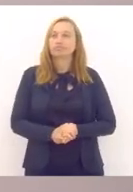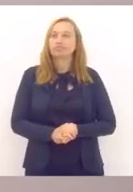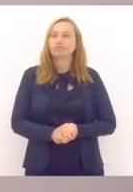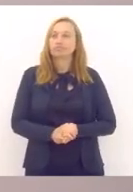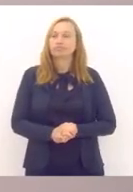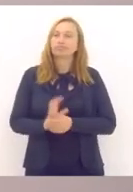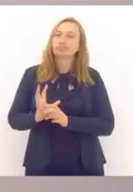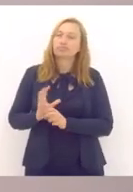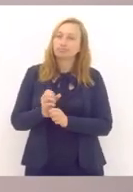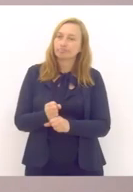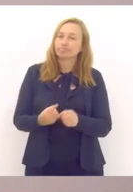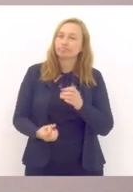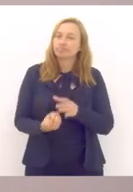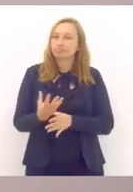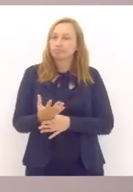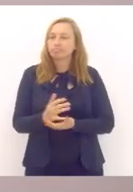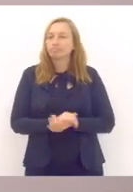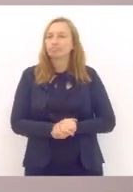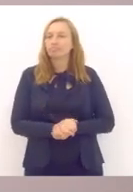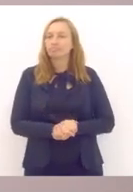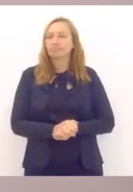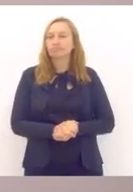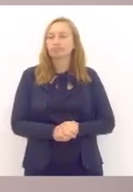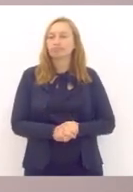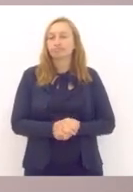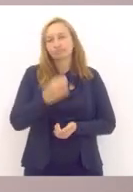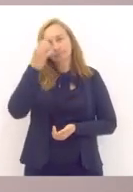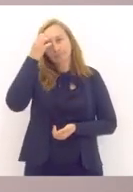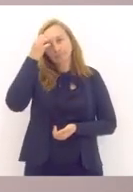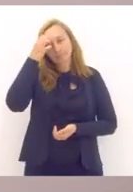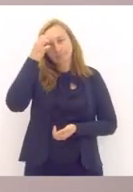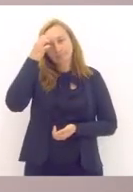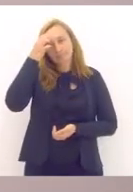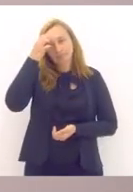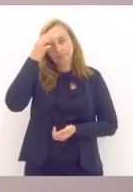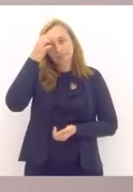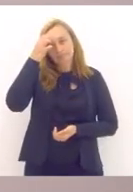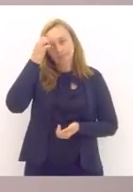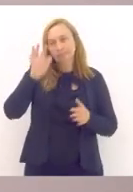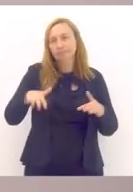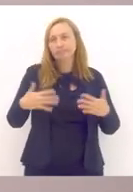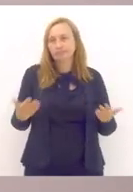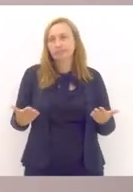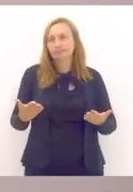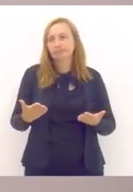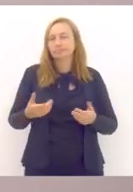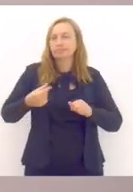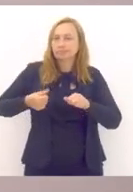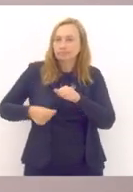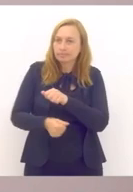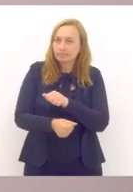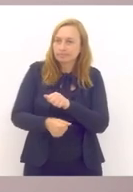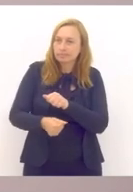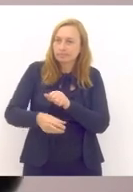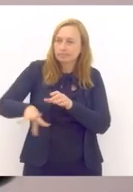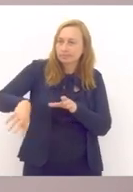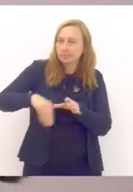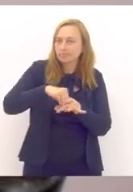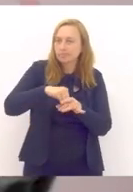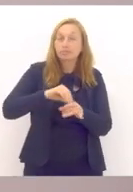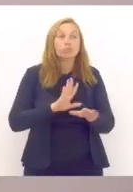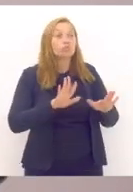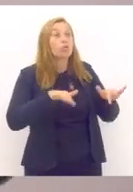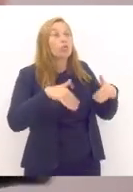contas, partindo de um pressuposto lógico de qual seria o benefício que nós iríamos colar ou